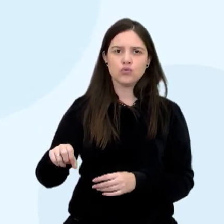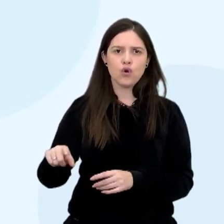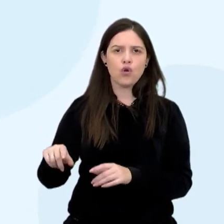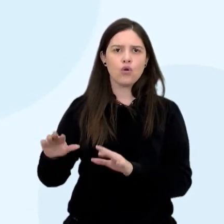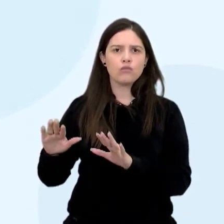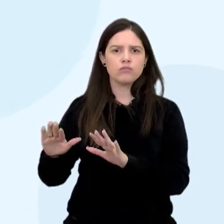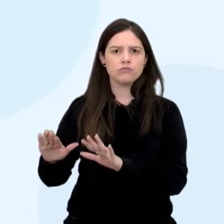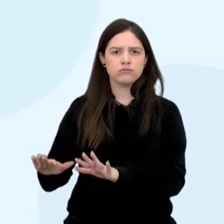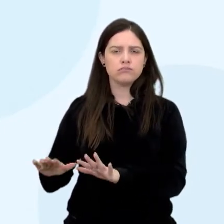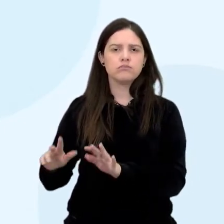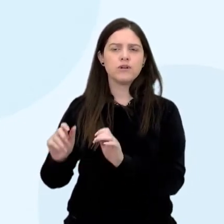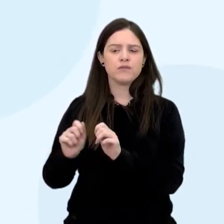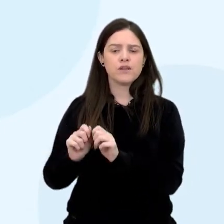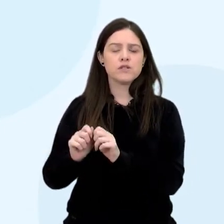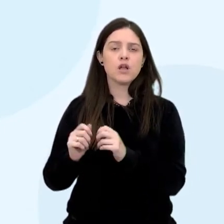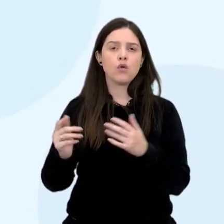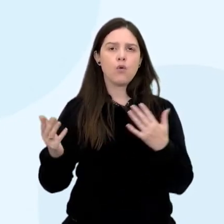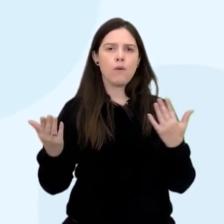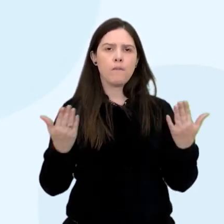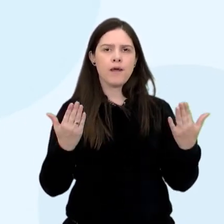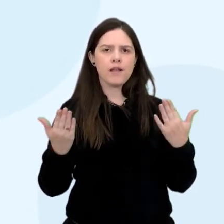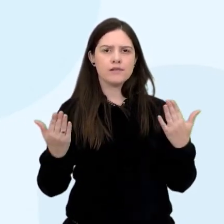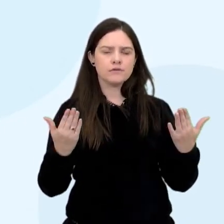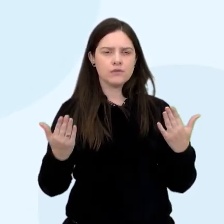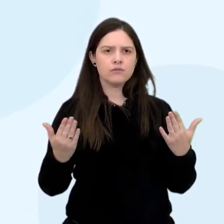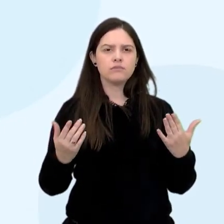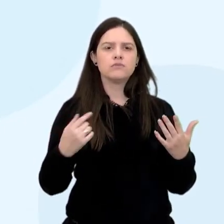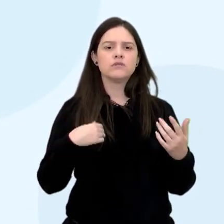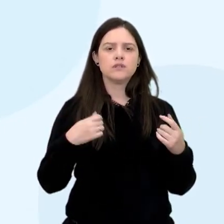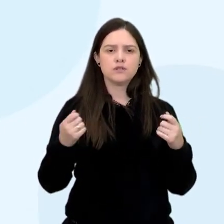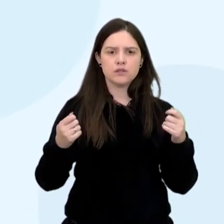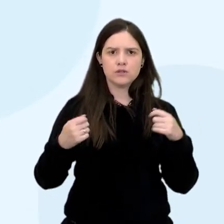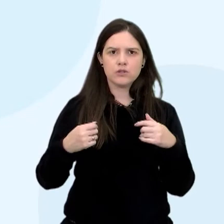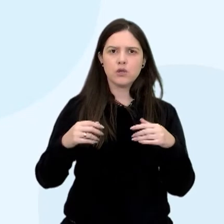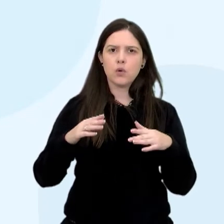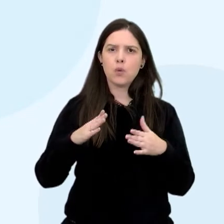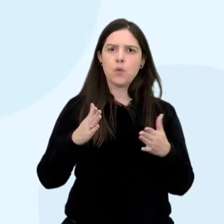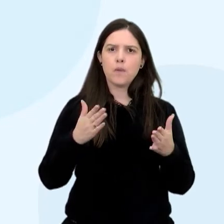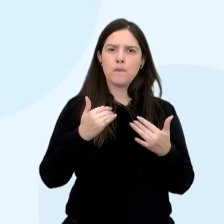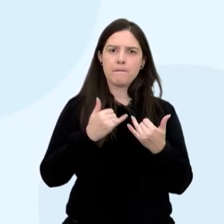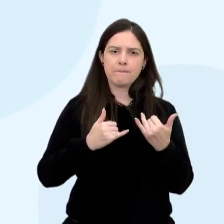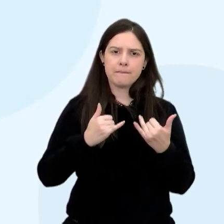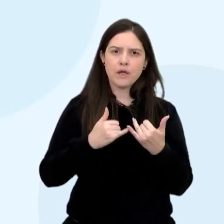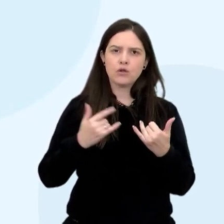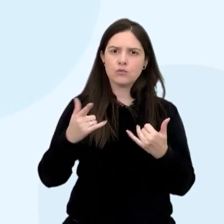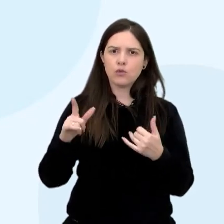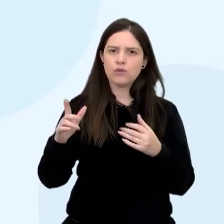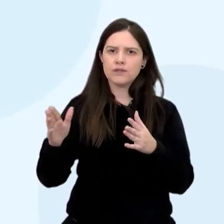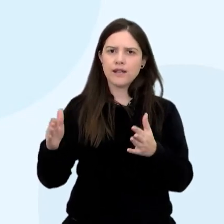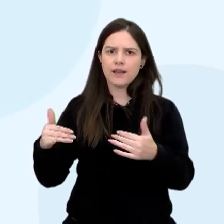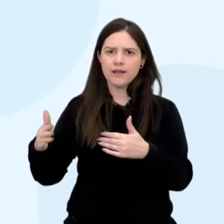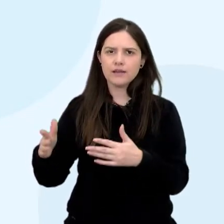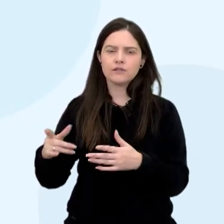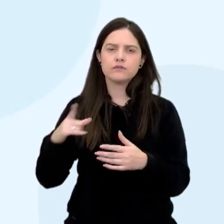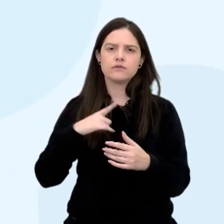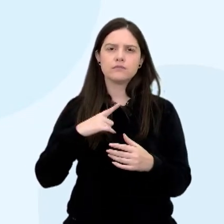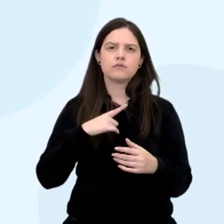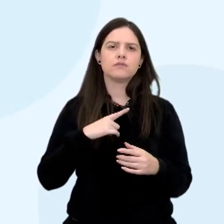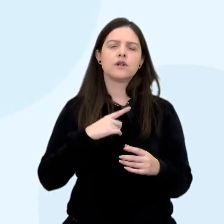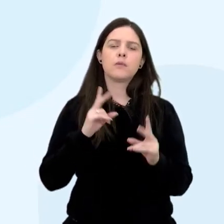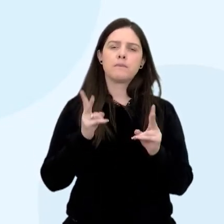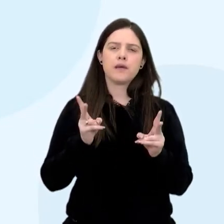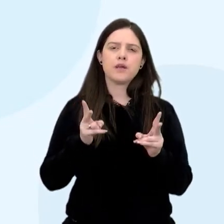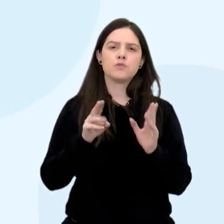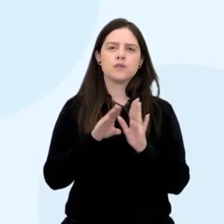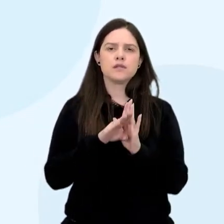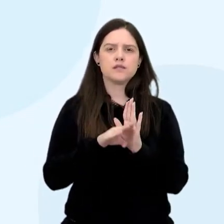para fazer uma comparação. Então, colocou-se também 2,5 litros de água gelada numa outra caixa vizinha, né? Fez o mesmo esquema, só